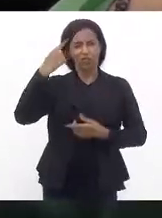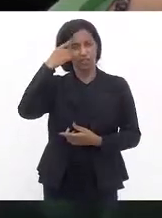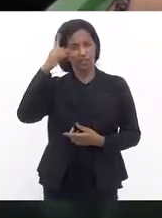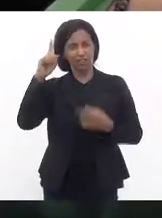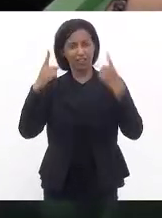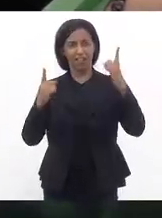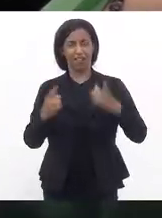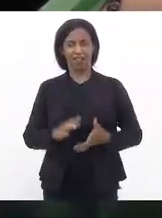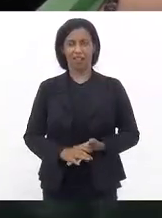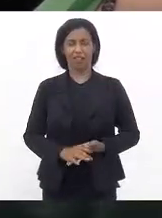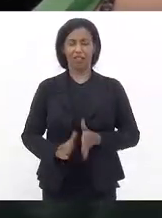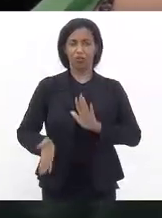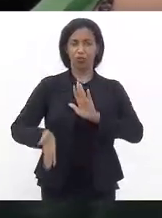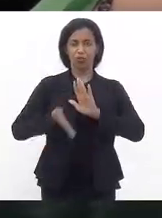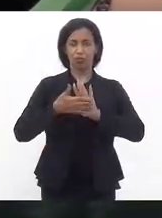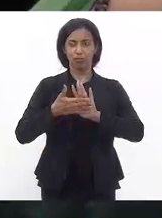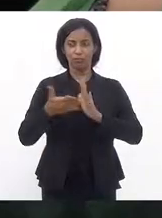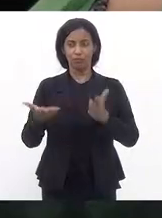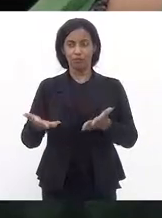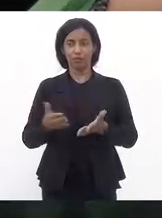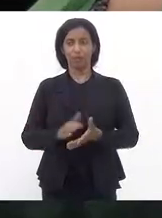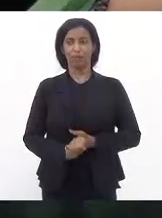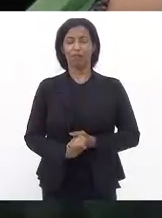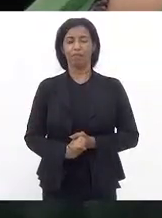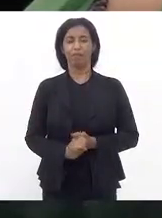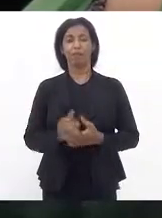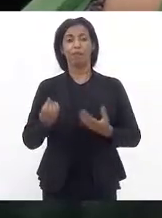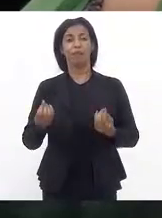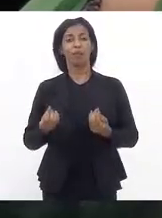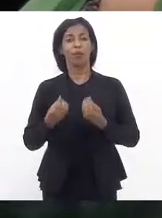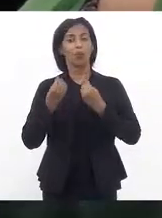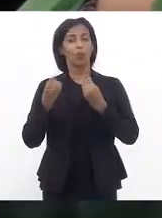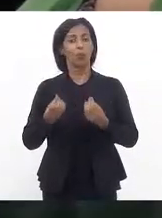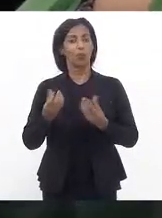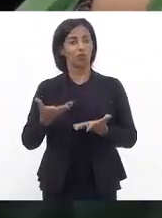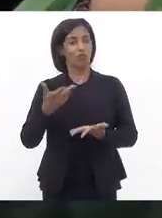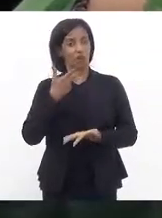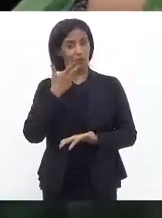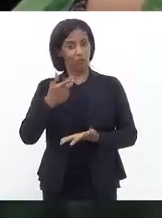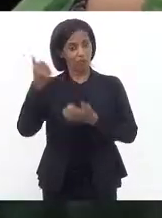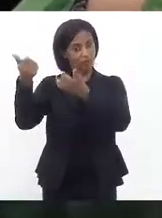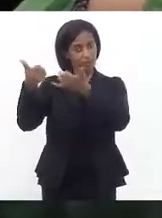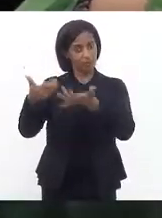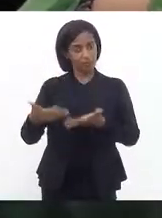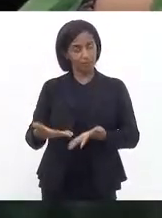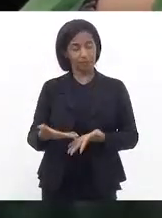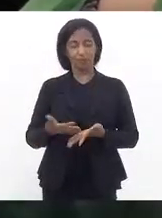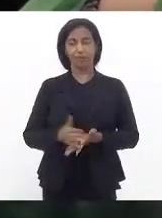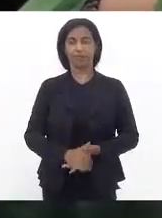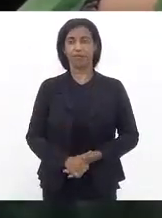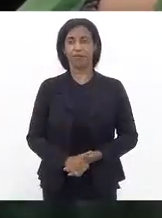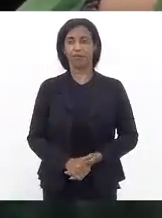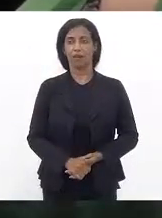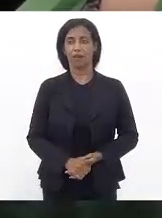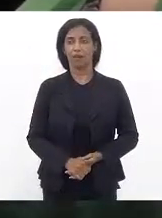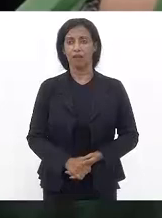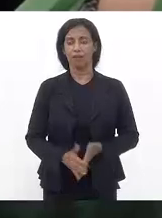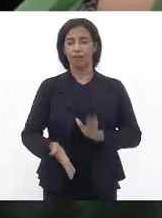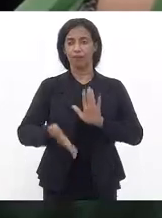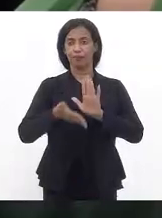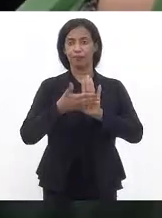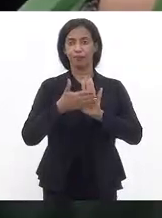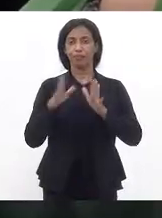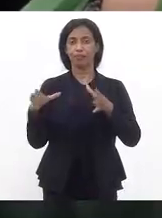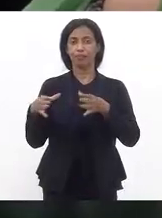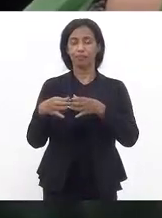ideias debates de bom e como bom aqui já foi dito o